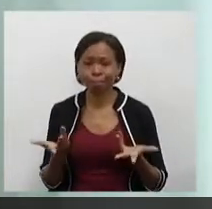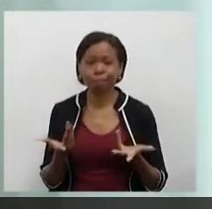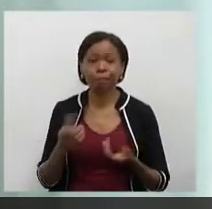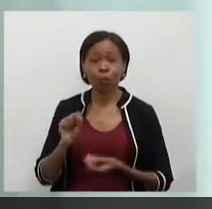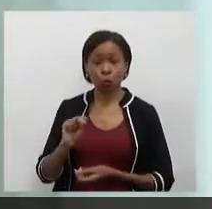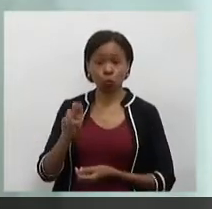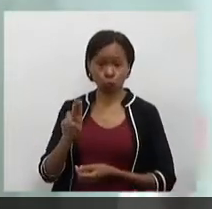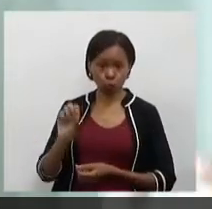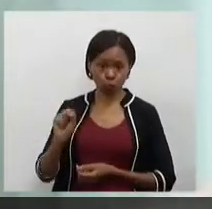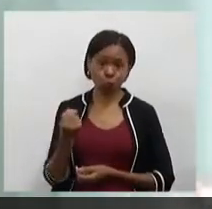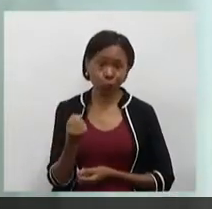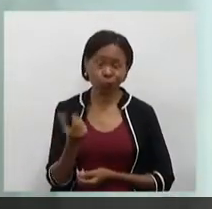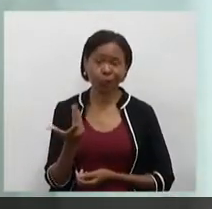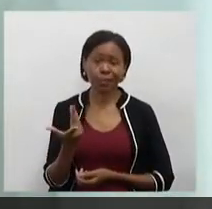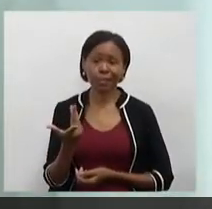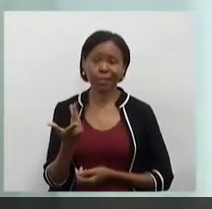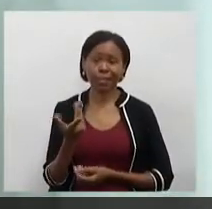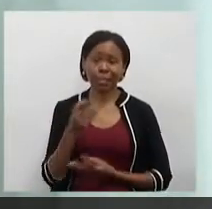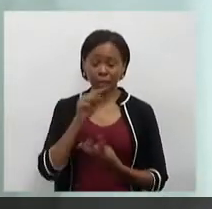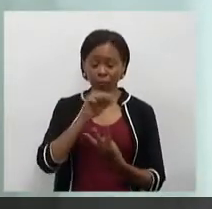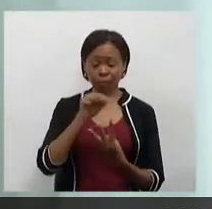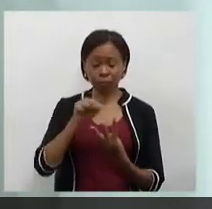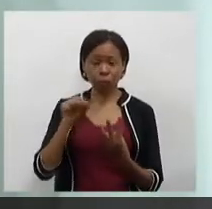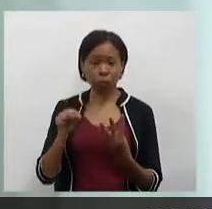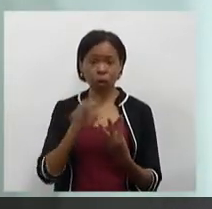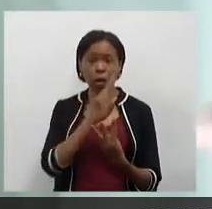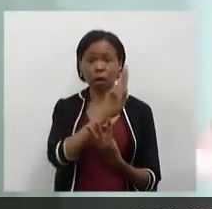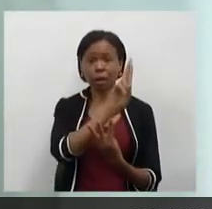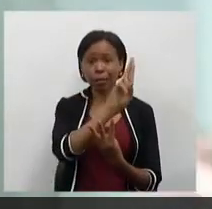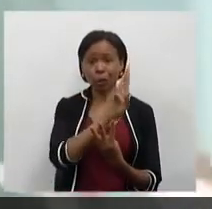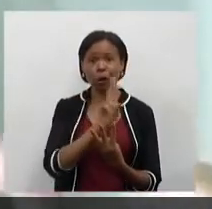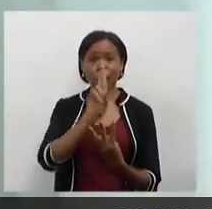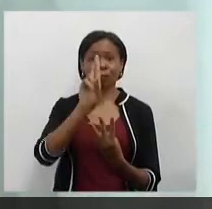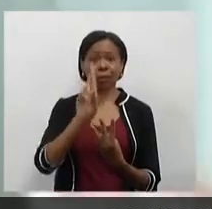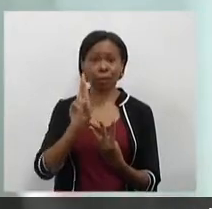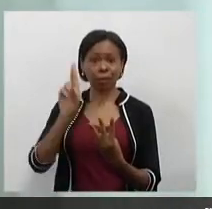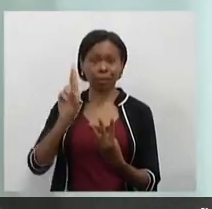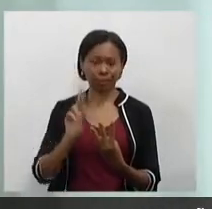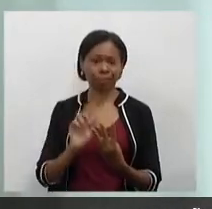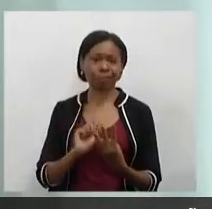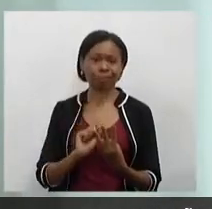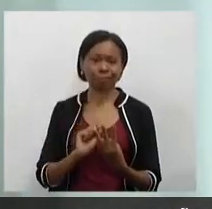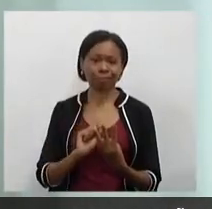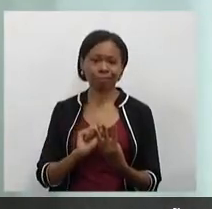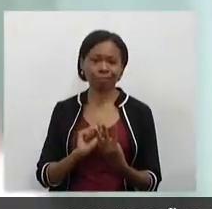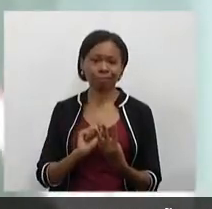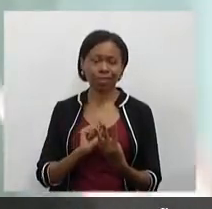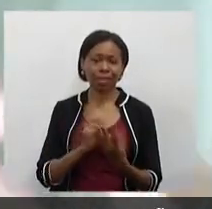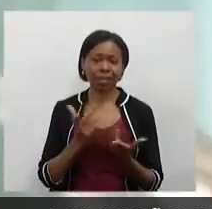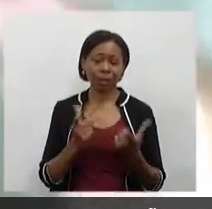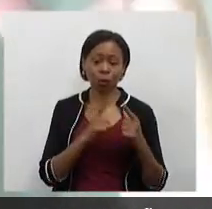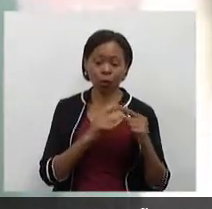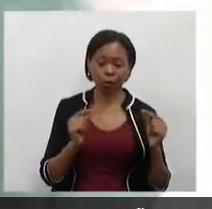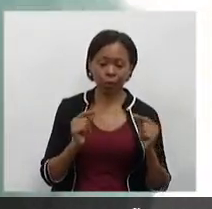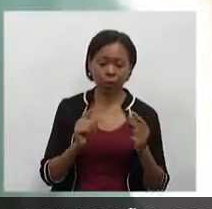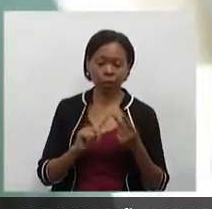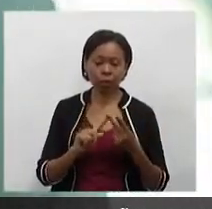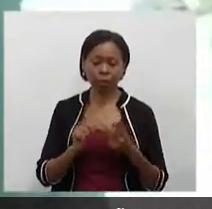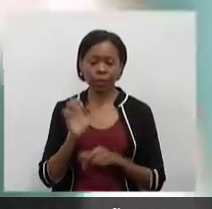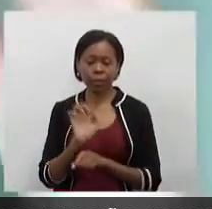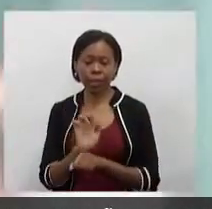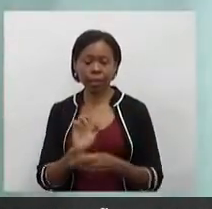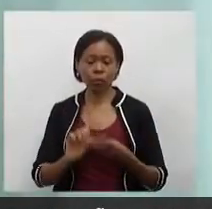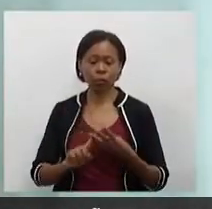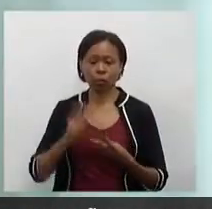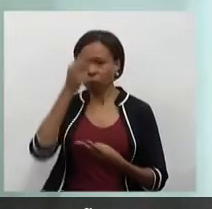é tripartite, cada ente, União, Estado e município, embora exista uma questão